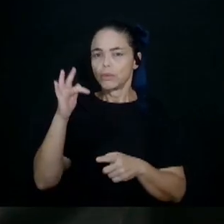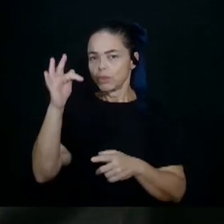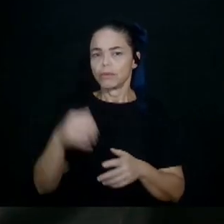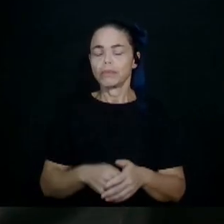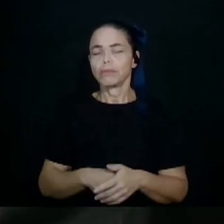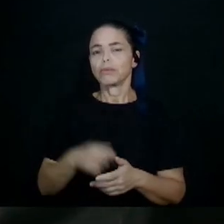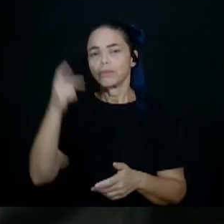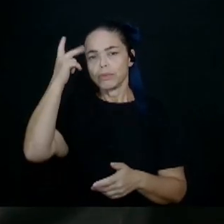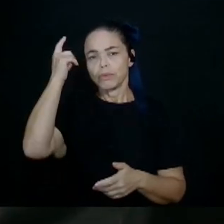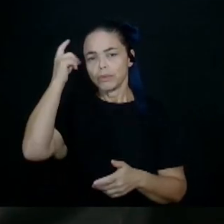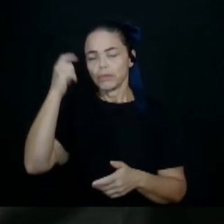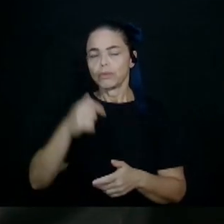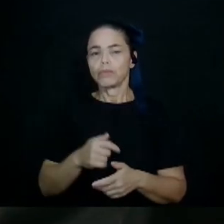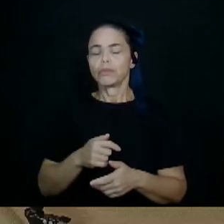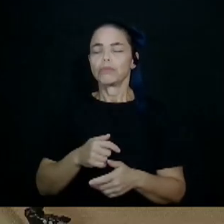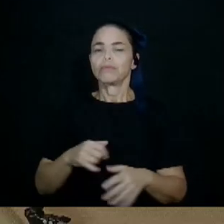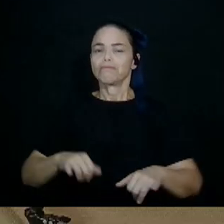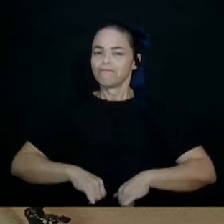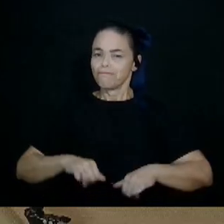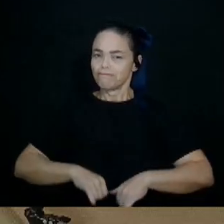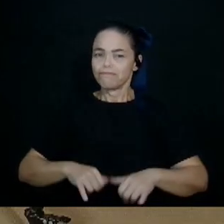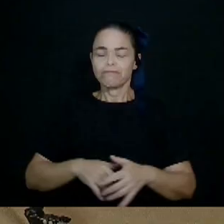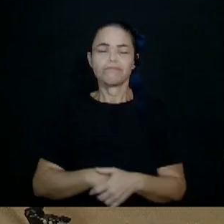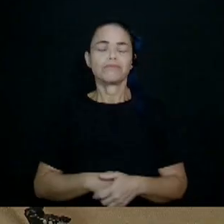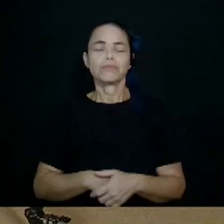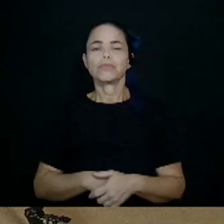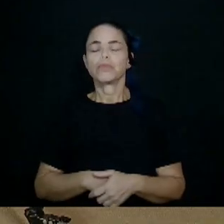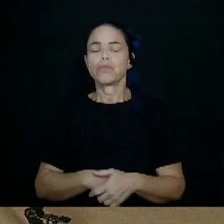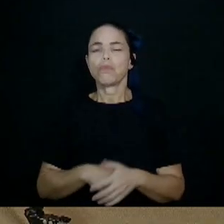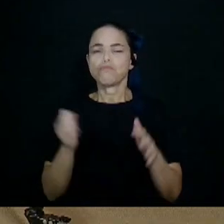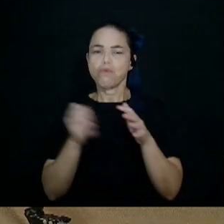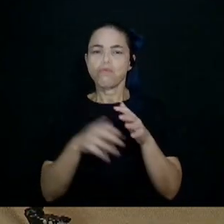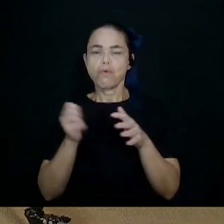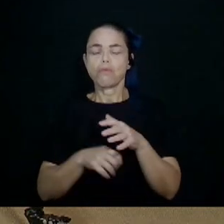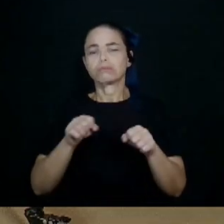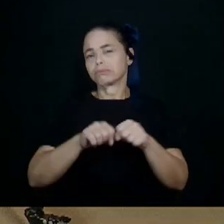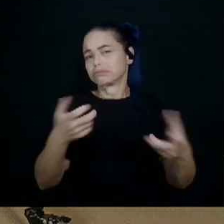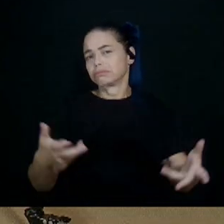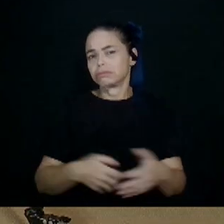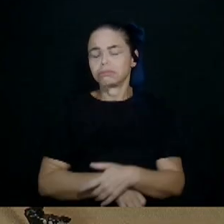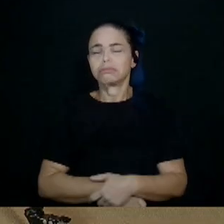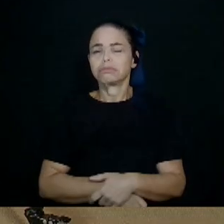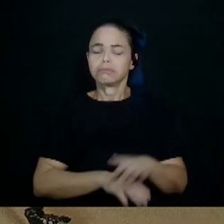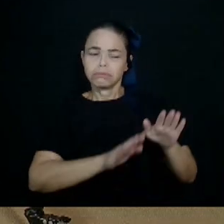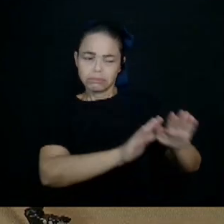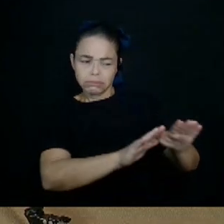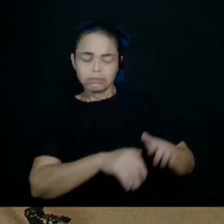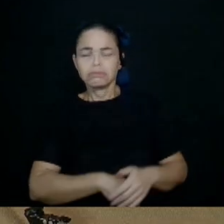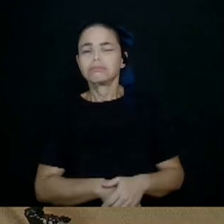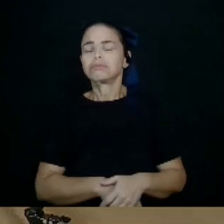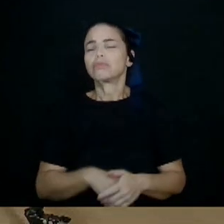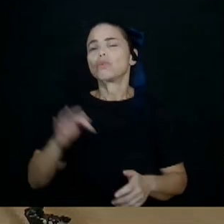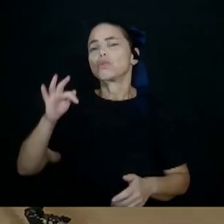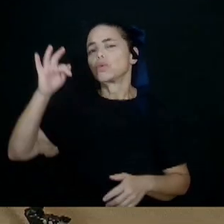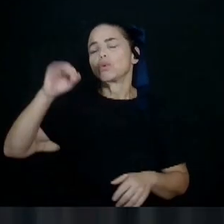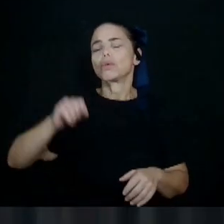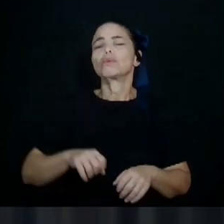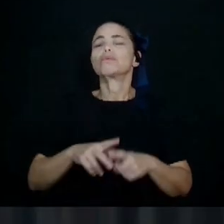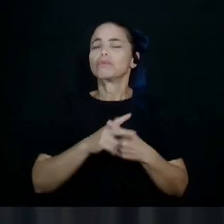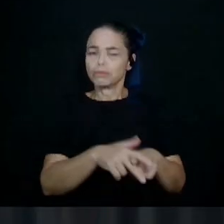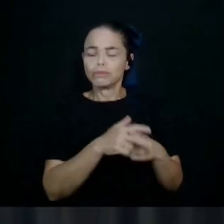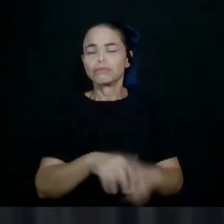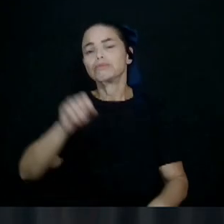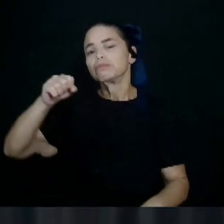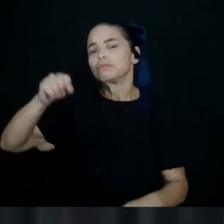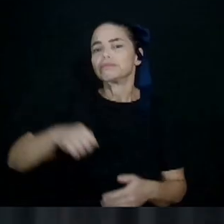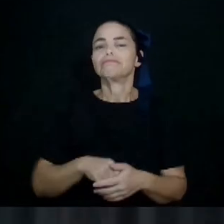o acúmulo? Vamos lá, Daiane. É verdade, né? Guardar coisa quebrada. Ah, não, vou deixar aqui na despensa, um dia eu conserto. Sim, sim. Quem nunca,